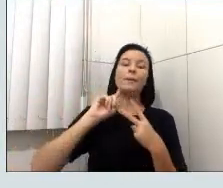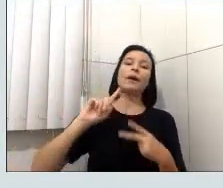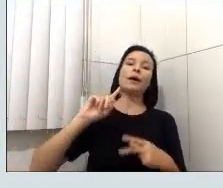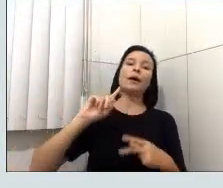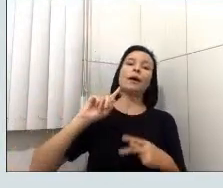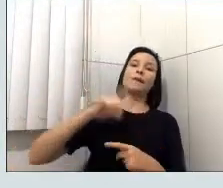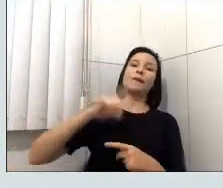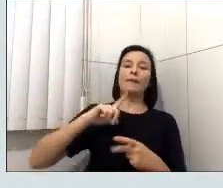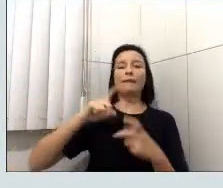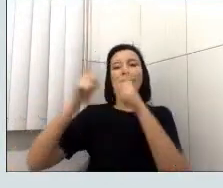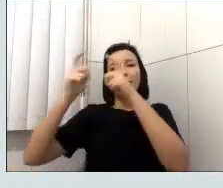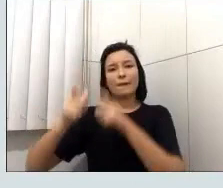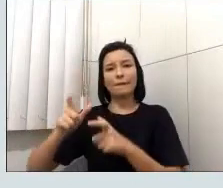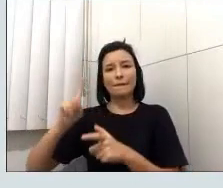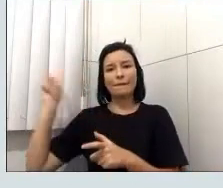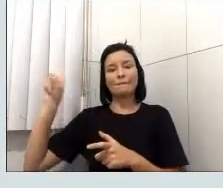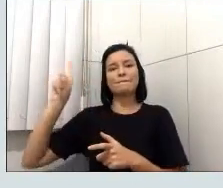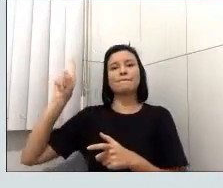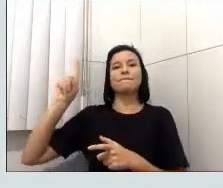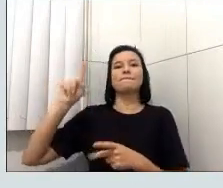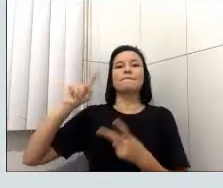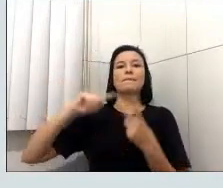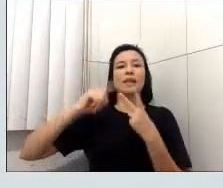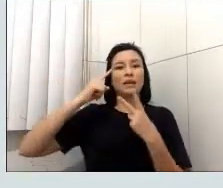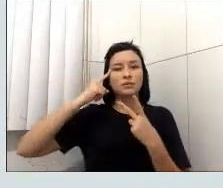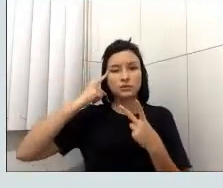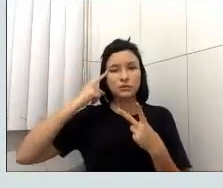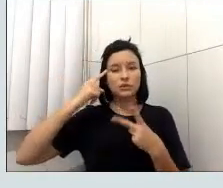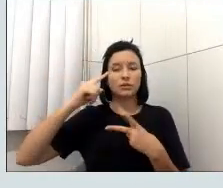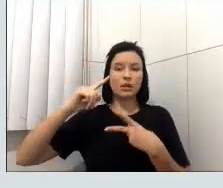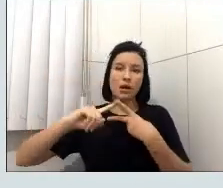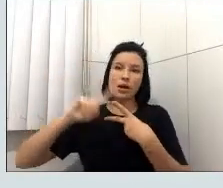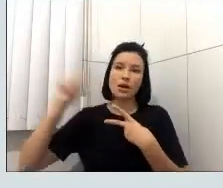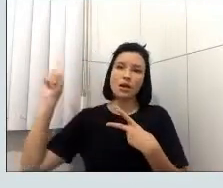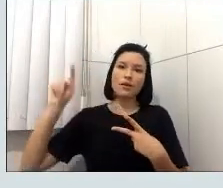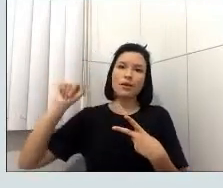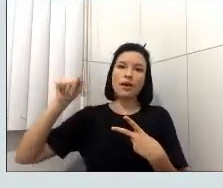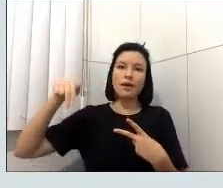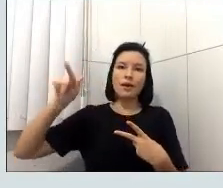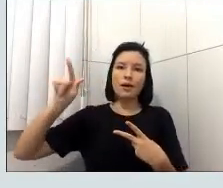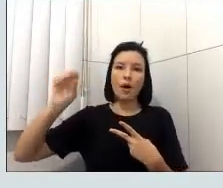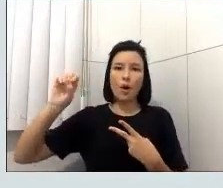Moçambique, a gente tem Macau, da China, e a gente tem aqui o Brasil.